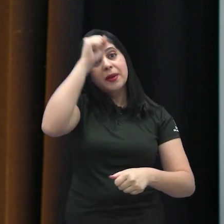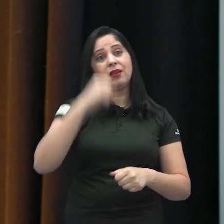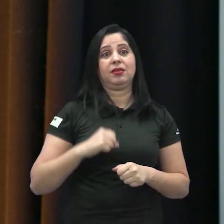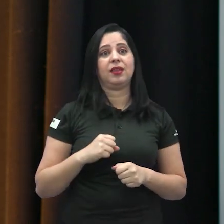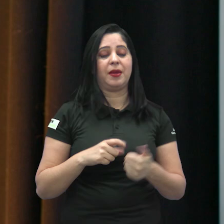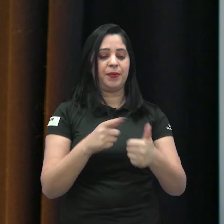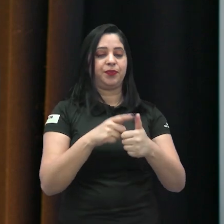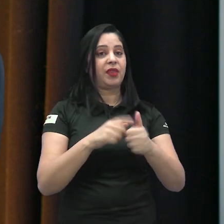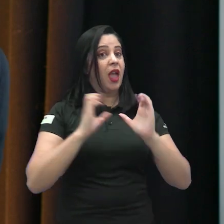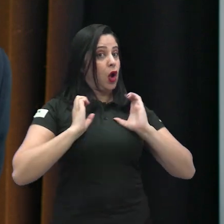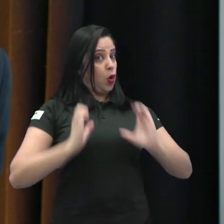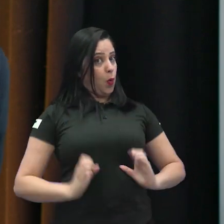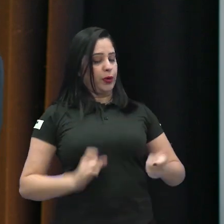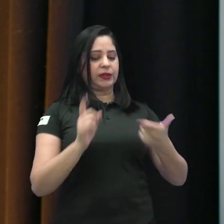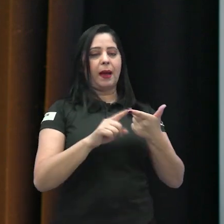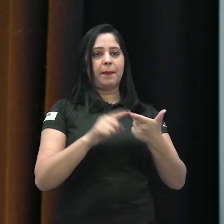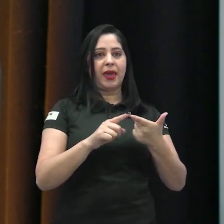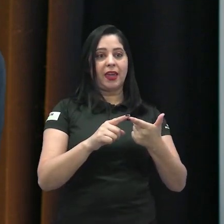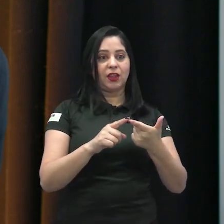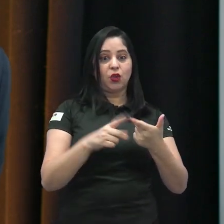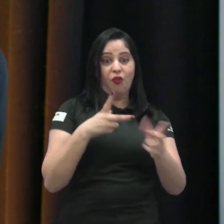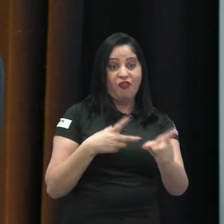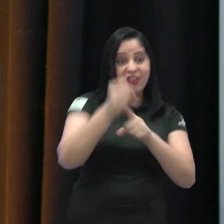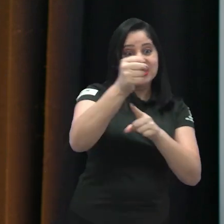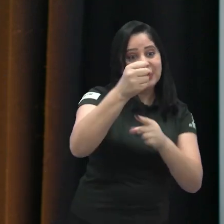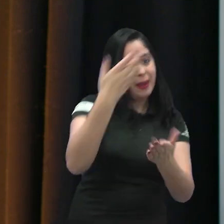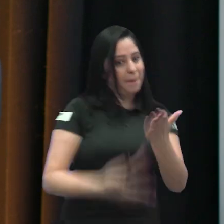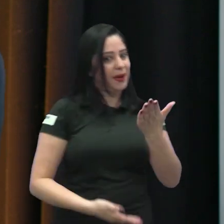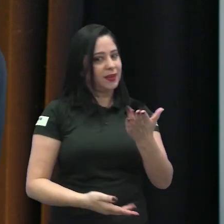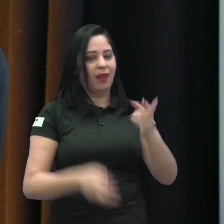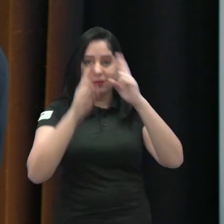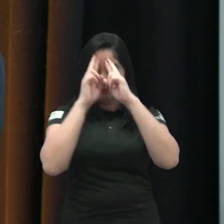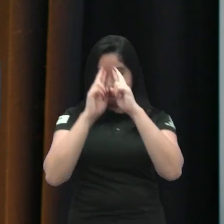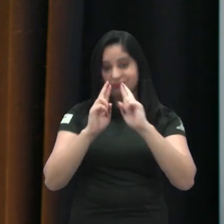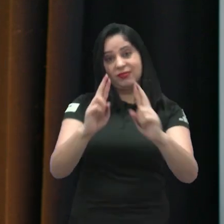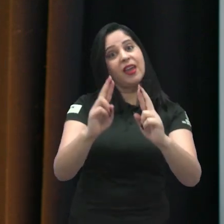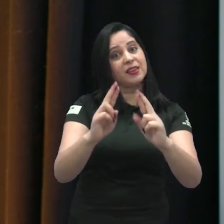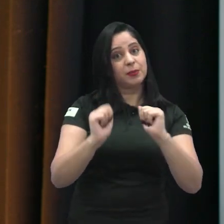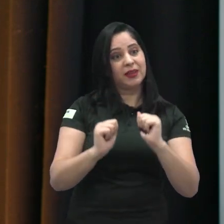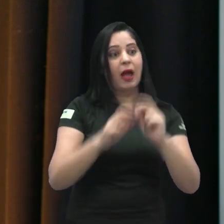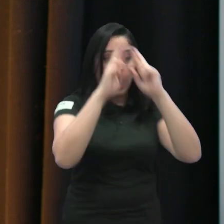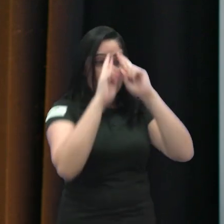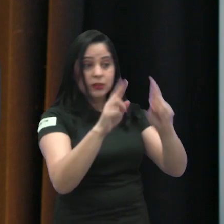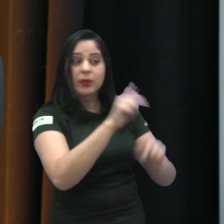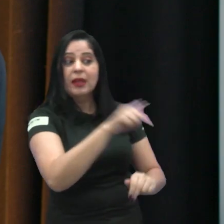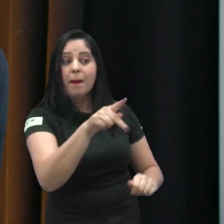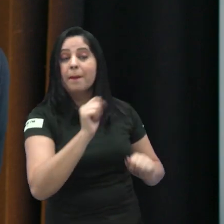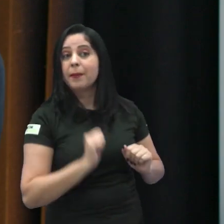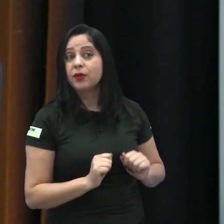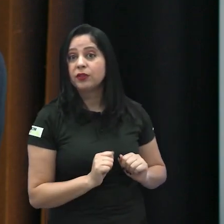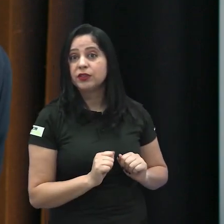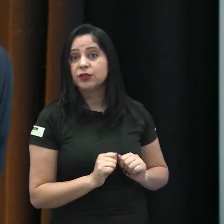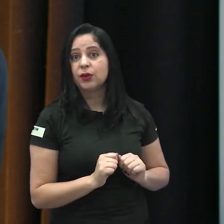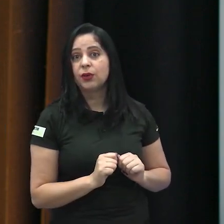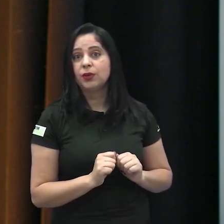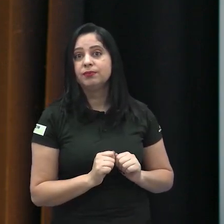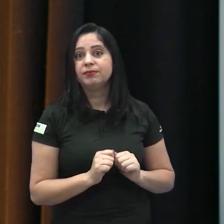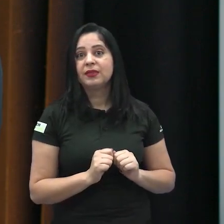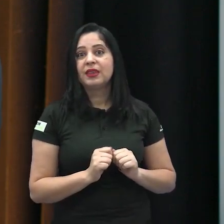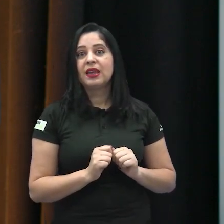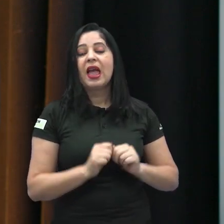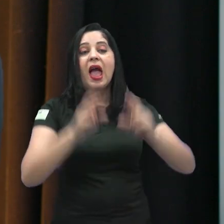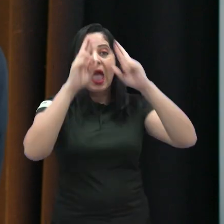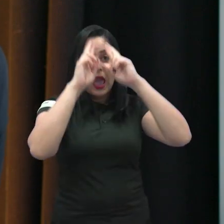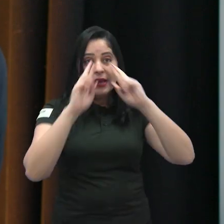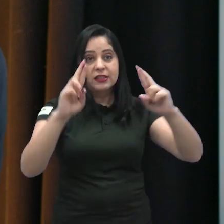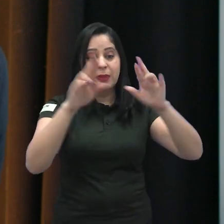isso para a vida inteira. Como? A disciplina, aprender a ganhar e a perder, a respeitar a hierarquia, respeitar o professor, respeitar a